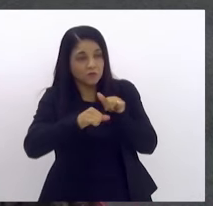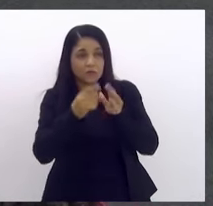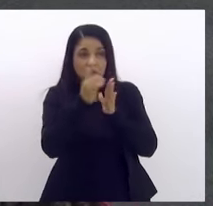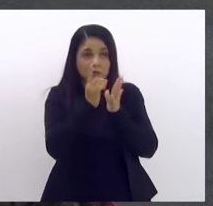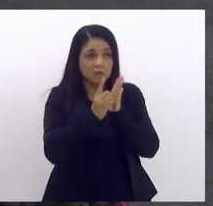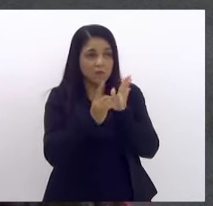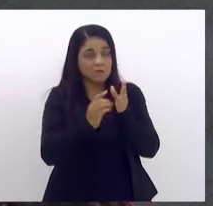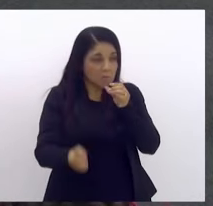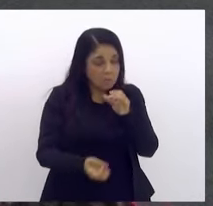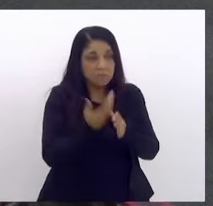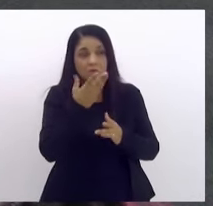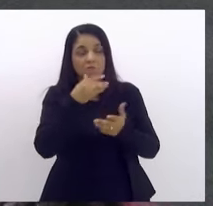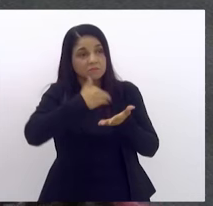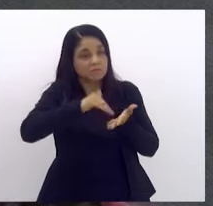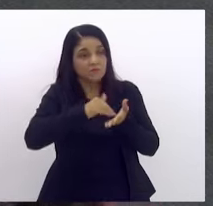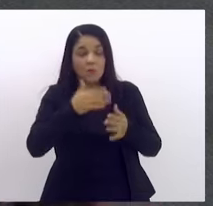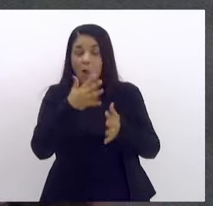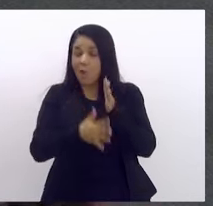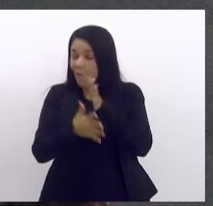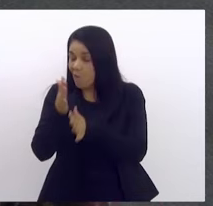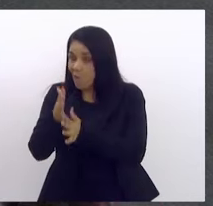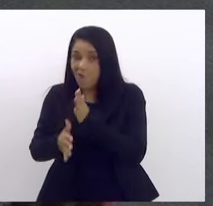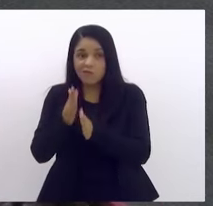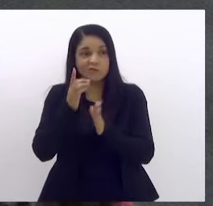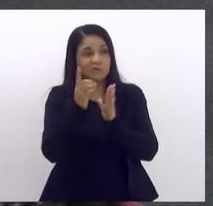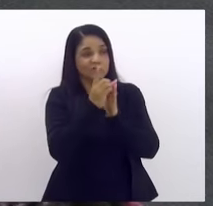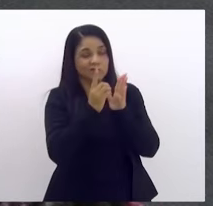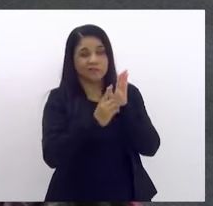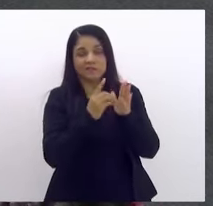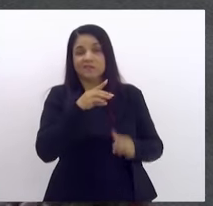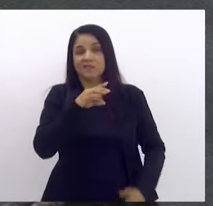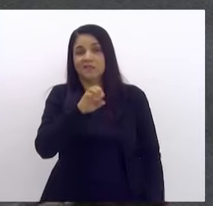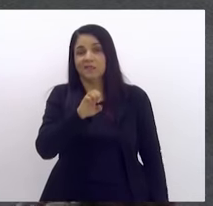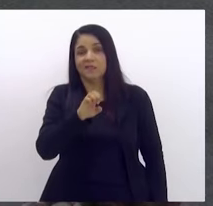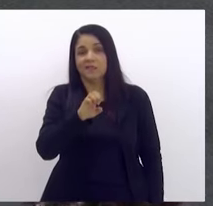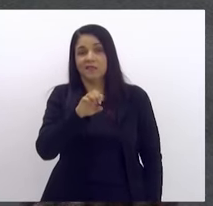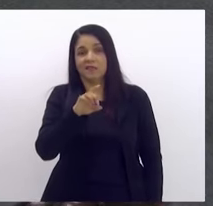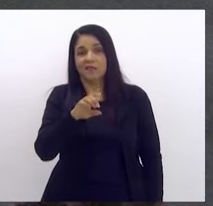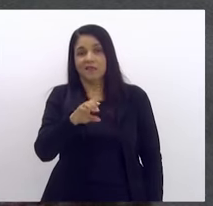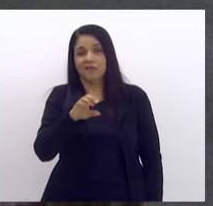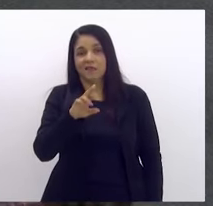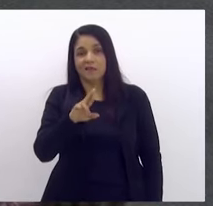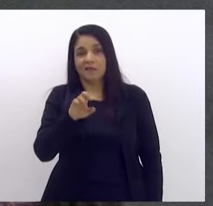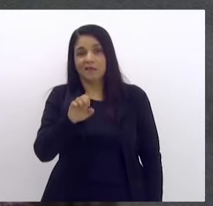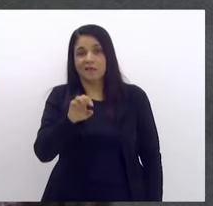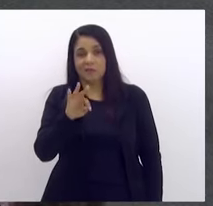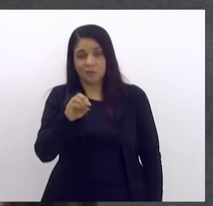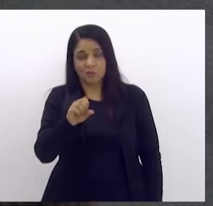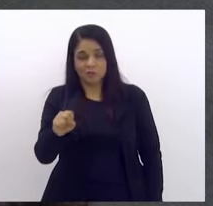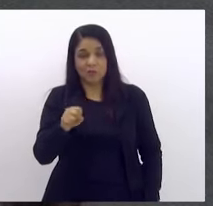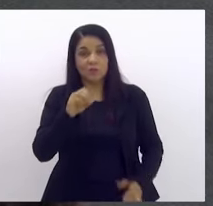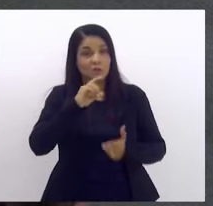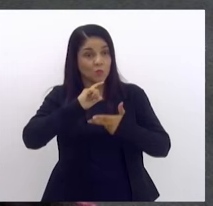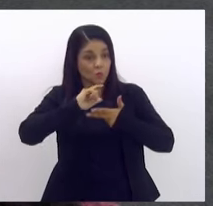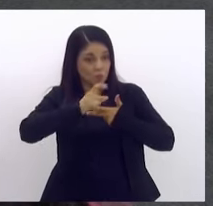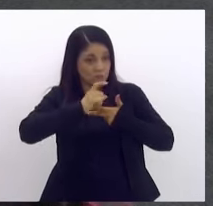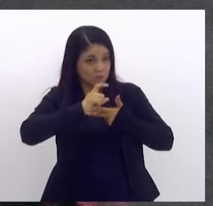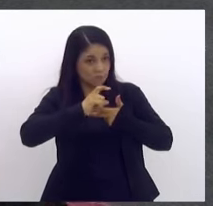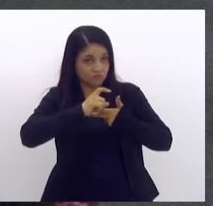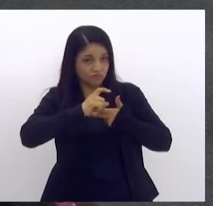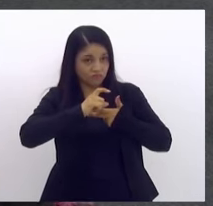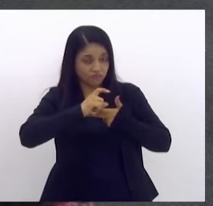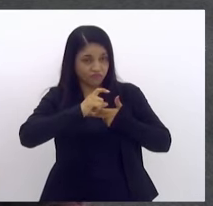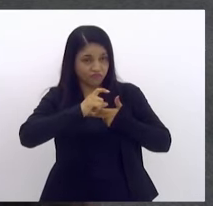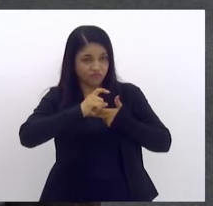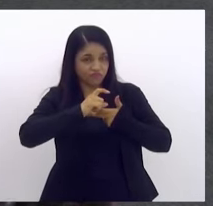decreto, criou outra. Uma confusão de decretos. E tanto é verdade que nem o Executivo, na